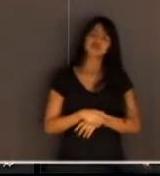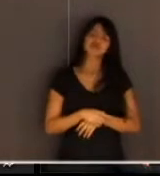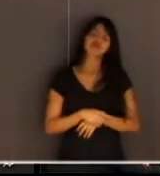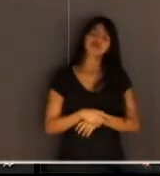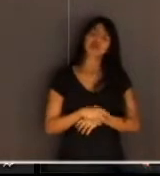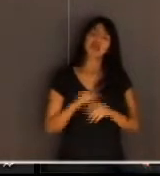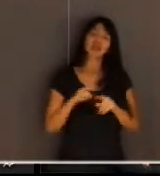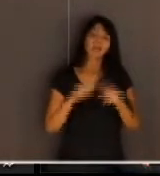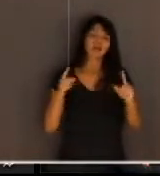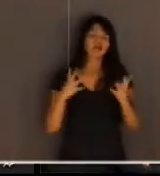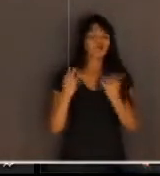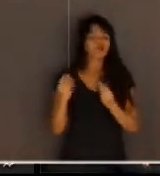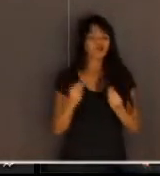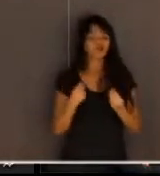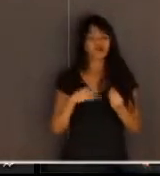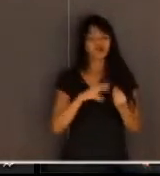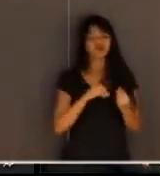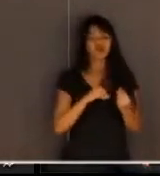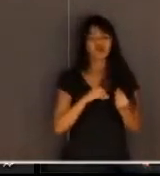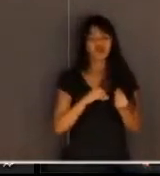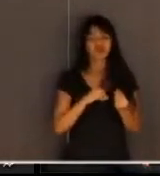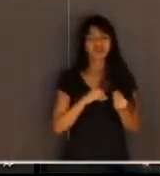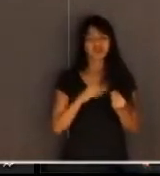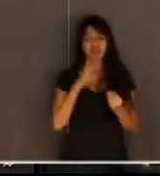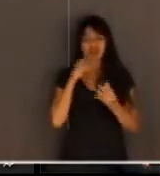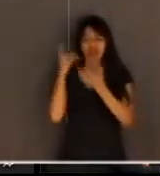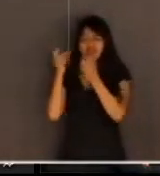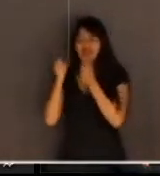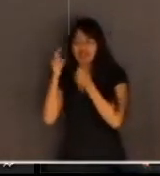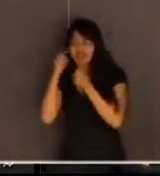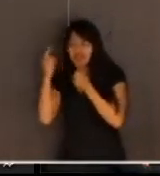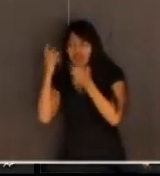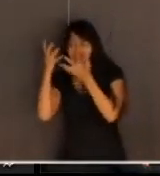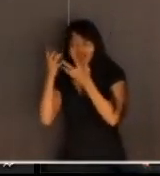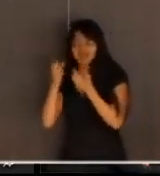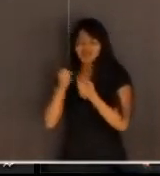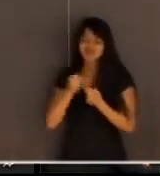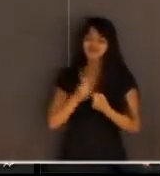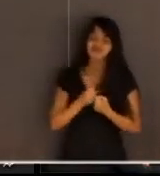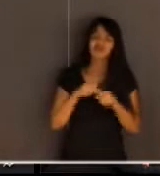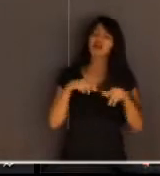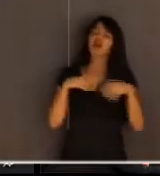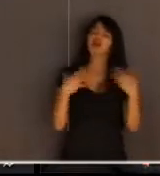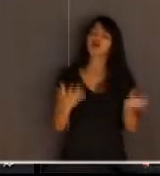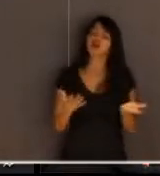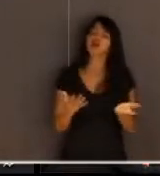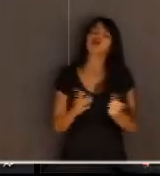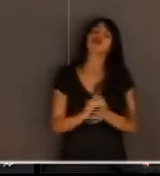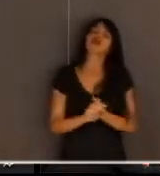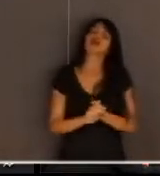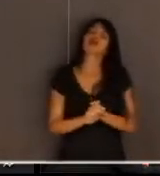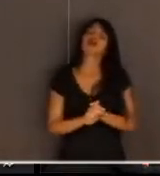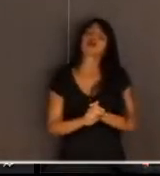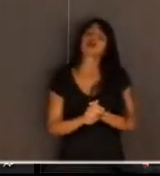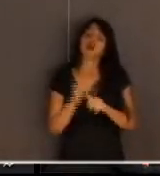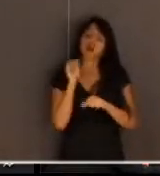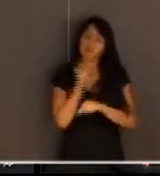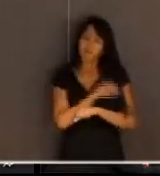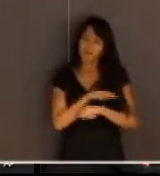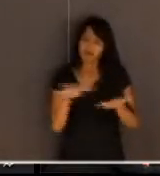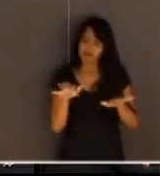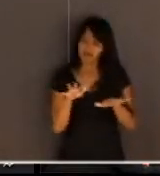de nós acabamos que compramos essa ideia. E qual é a repercussão dessa ideia no âmbito